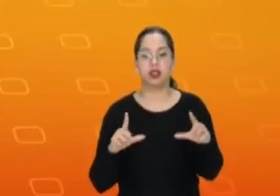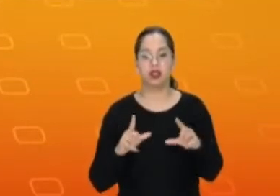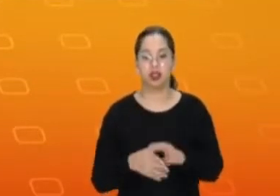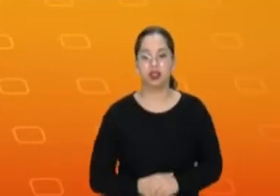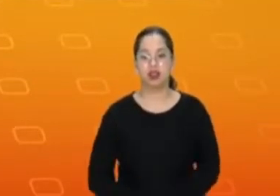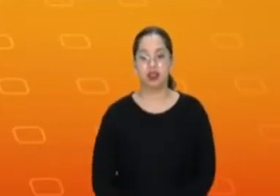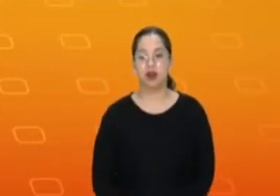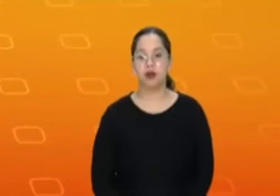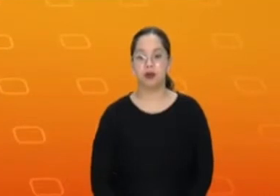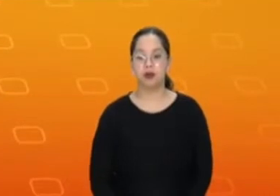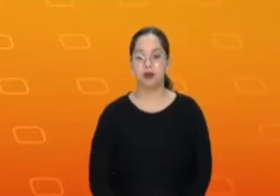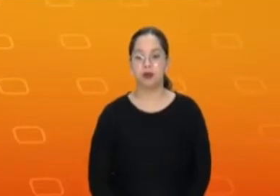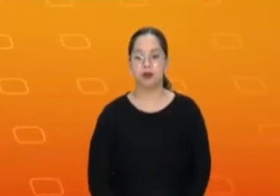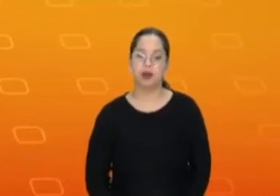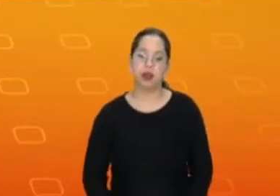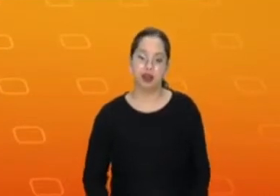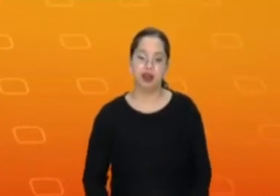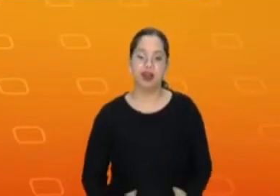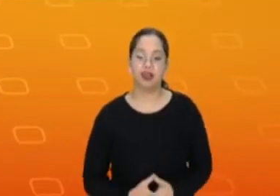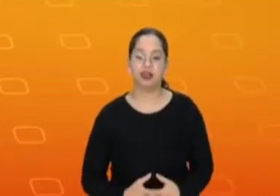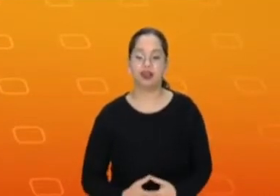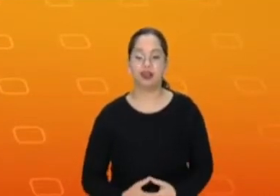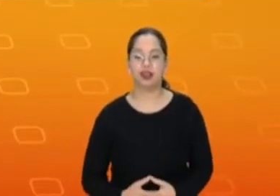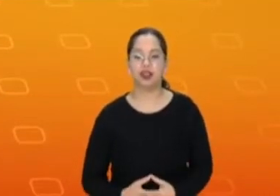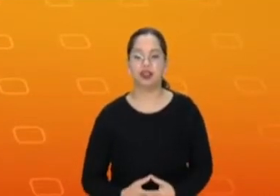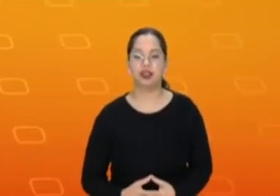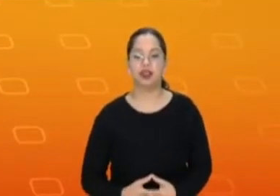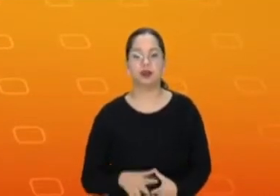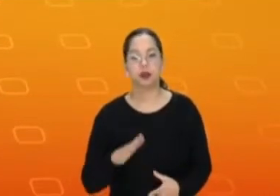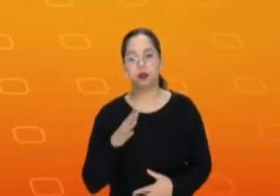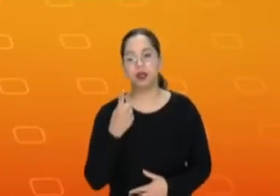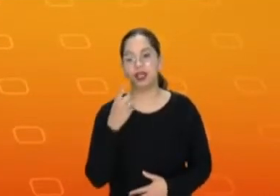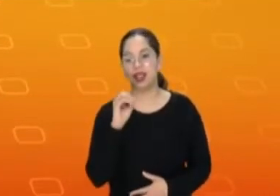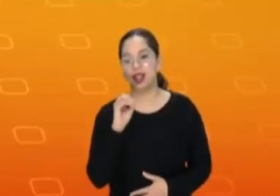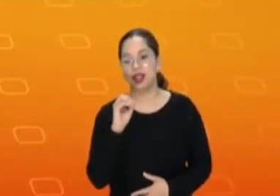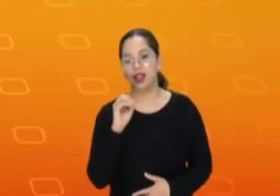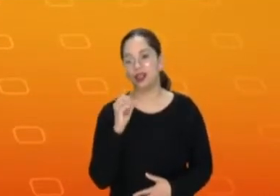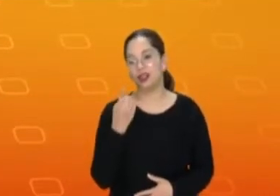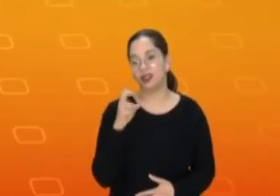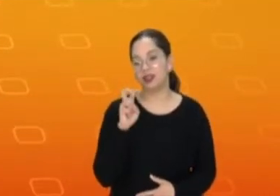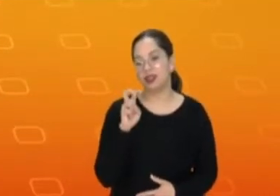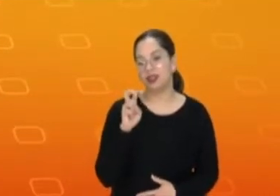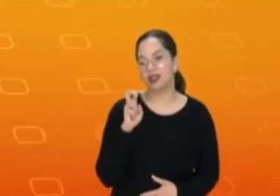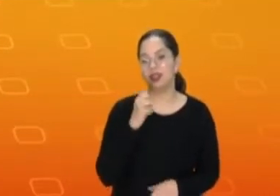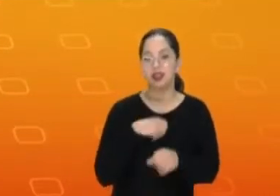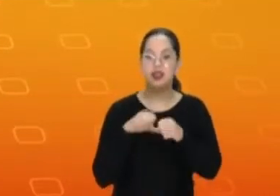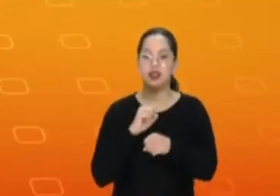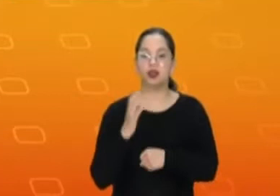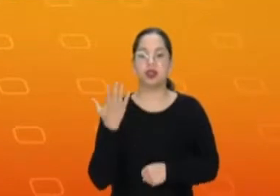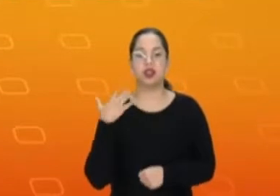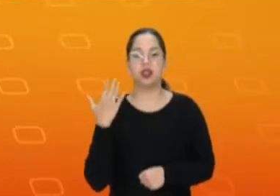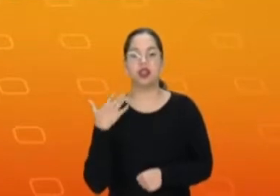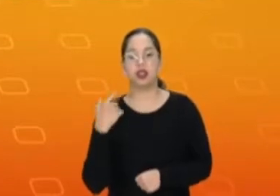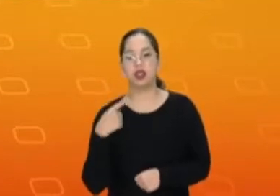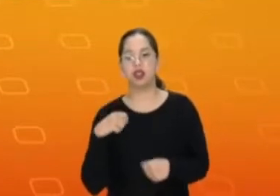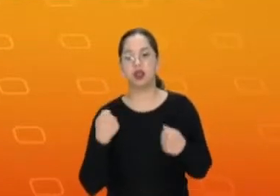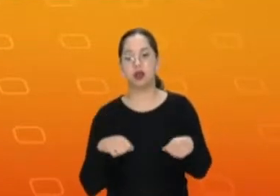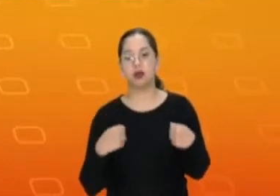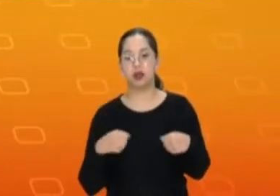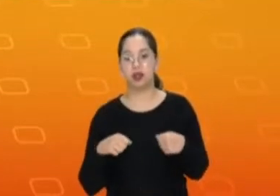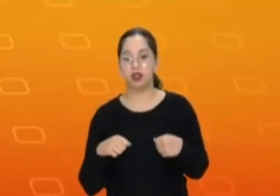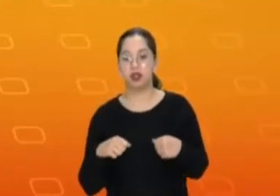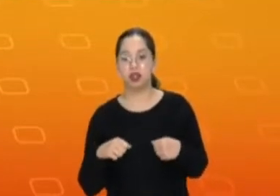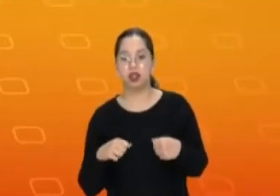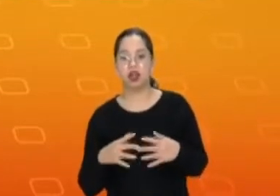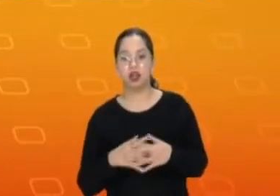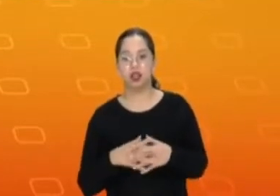jeito, imagino aí uns 10, 15 anos atrás, havia necessidade de conhecimento de televisão para quem era engenheiro